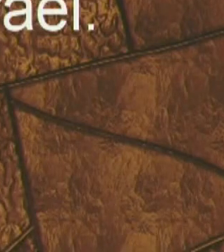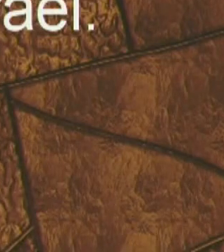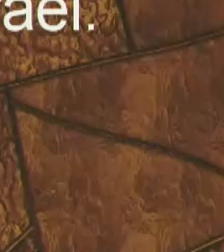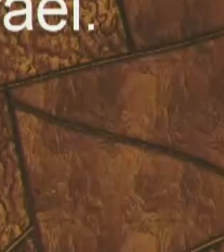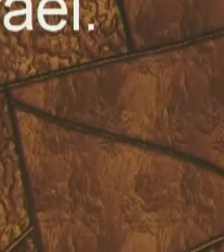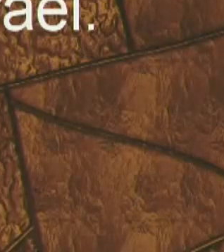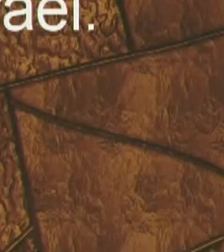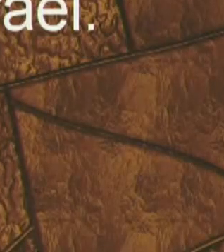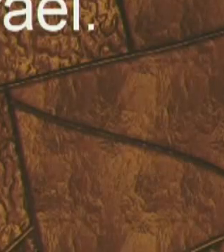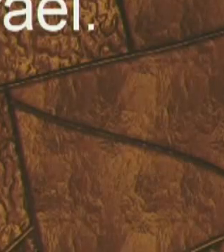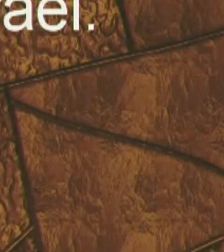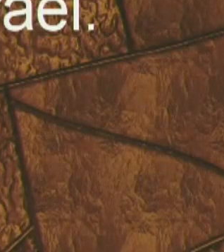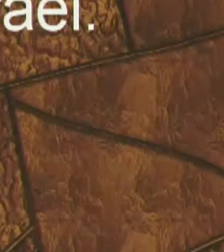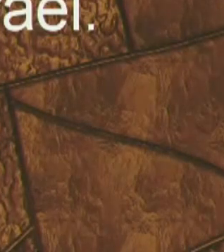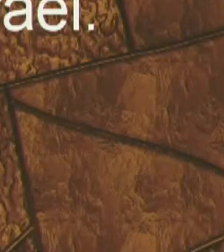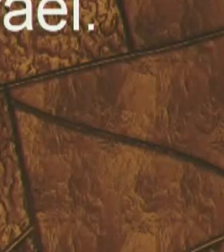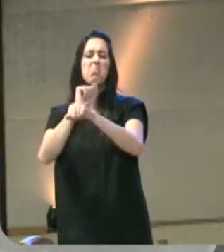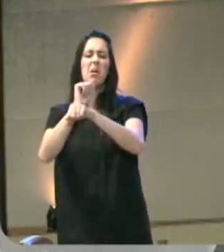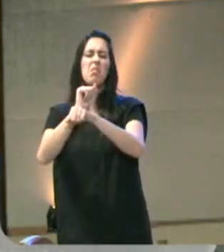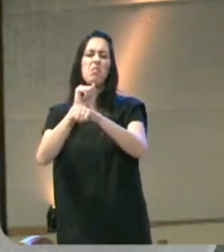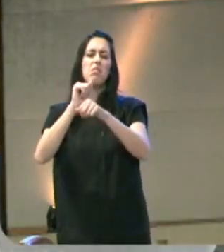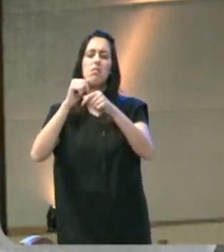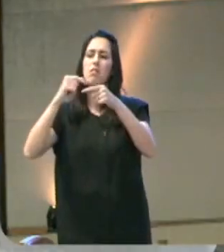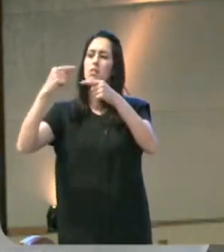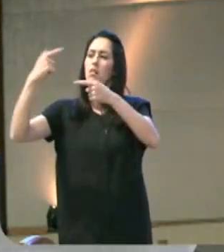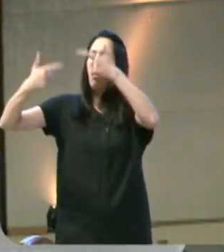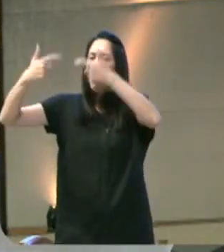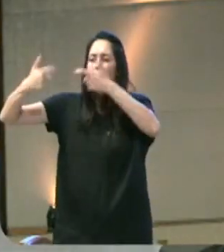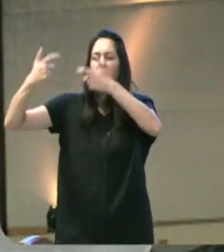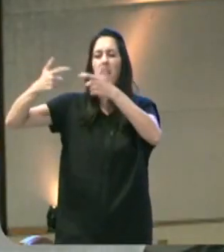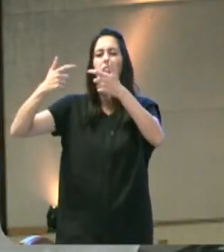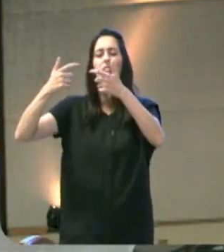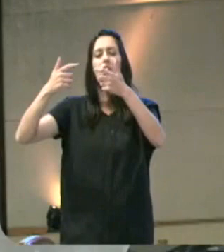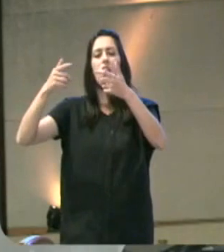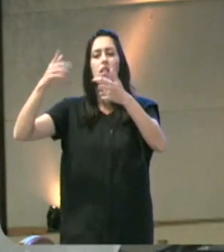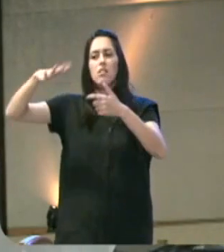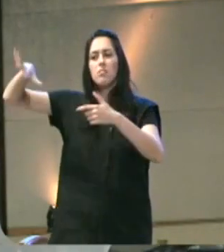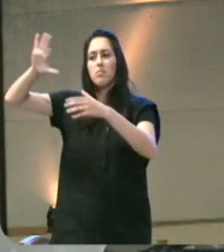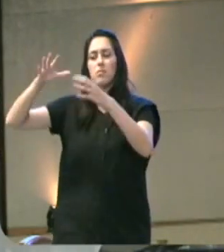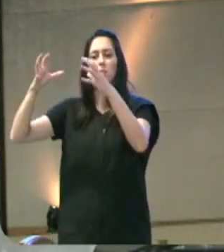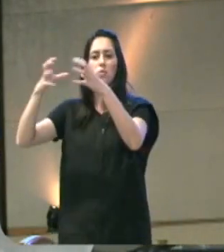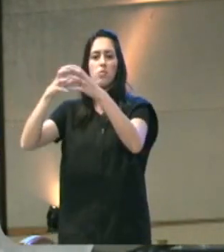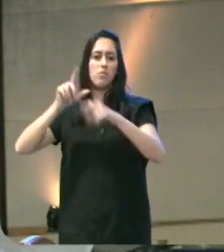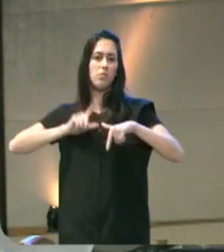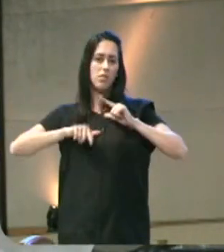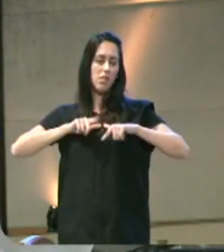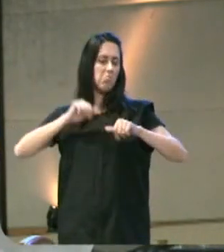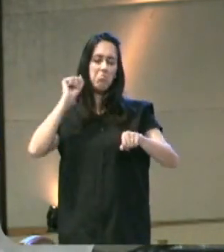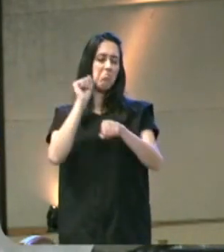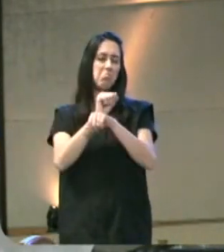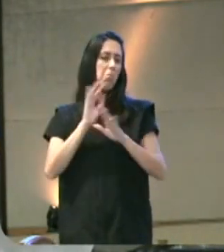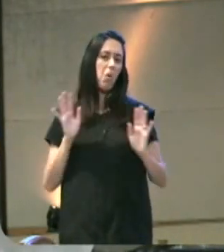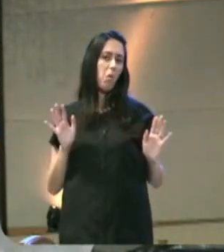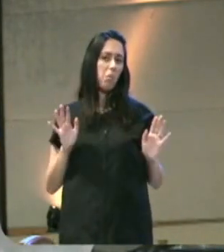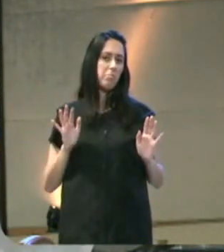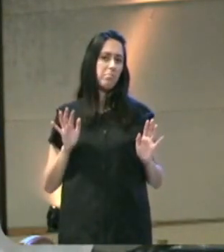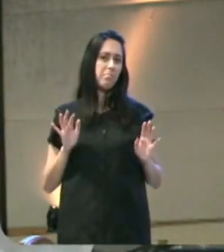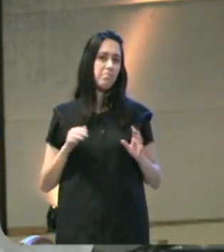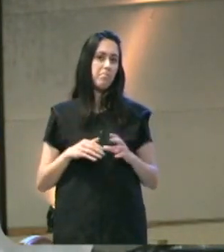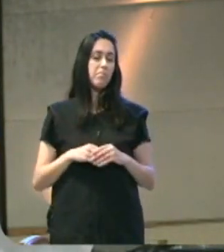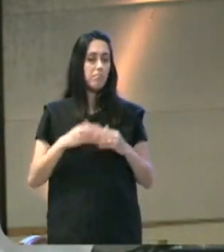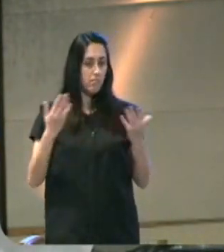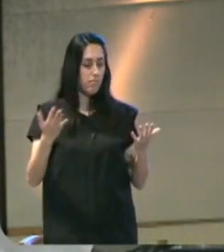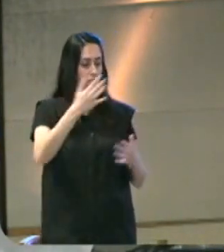de invadir o território de Israel. É interessante que quando os olhos dos soldados sírios se abriram,